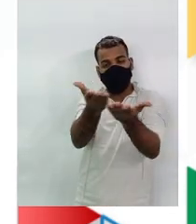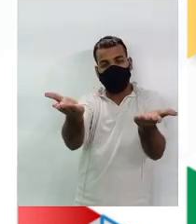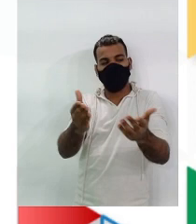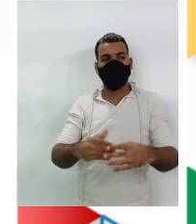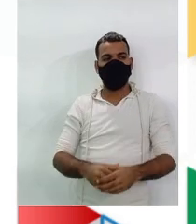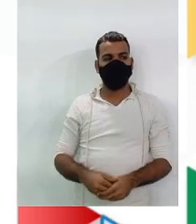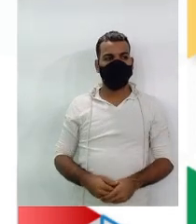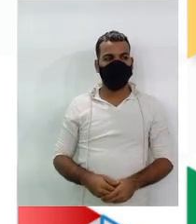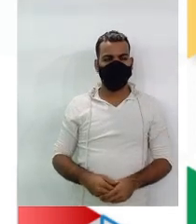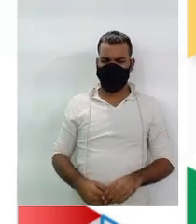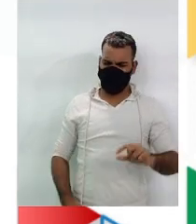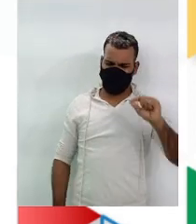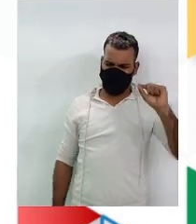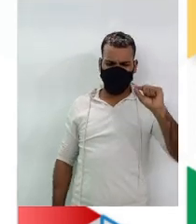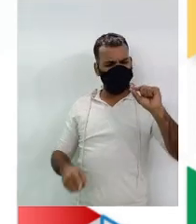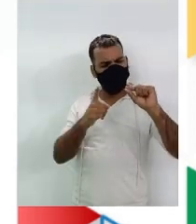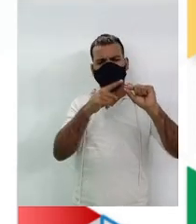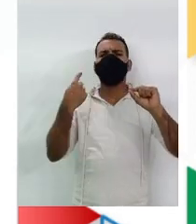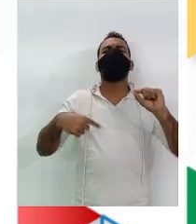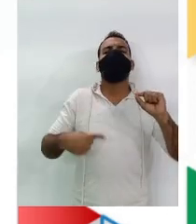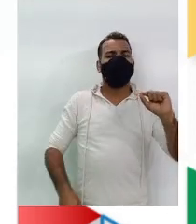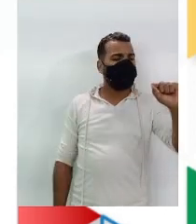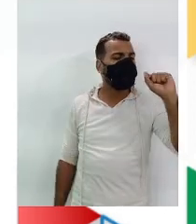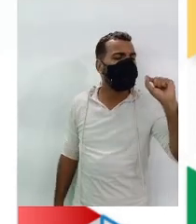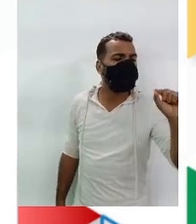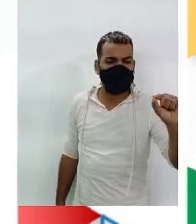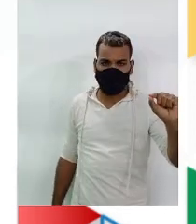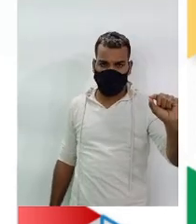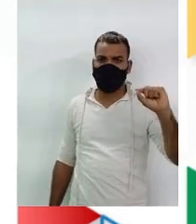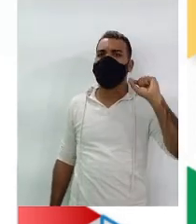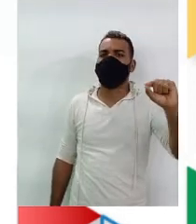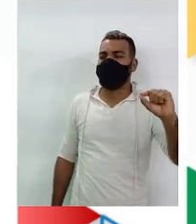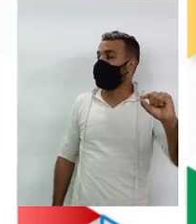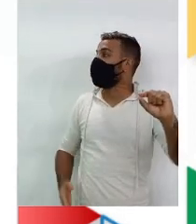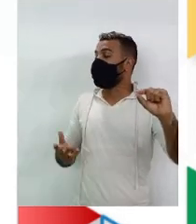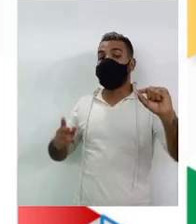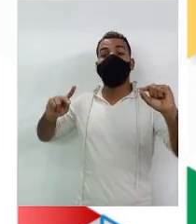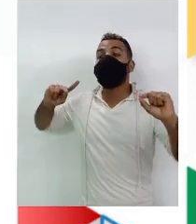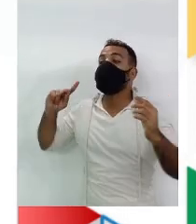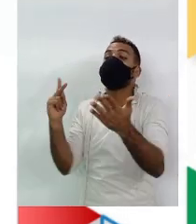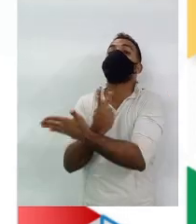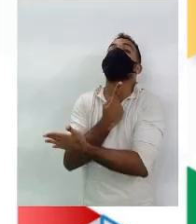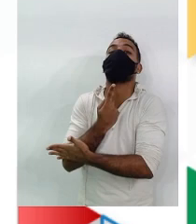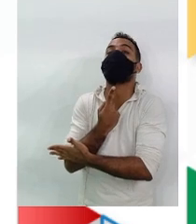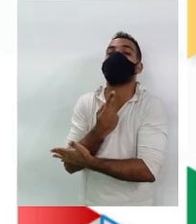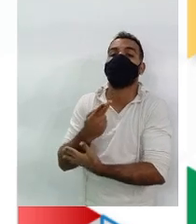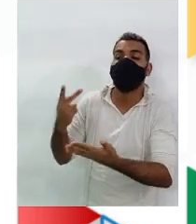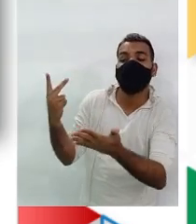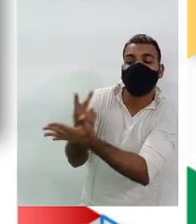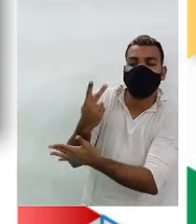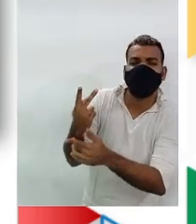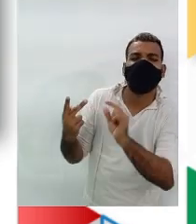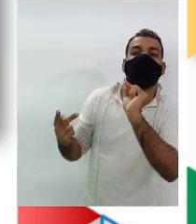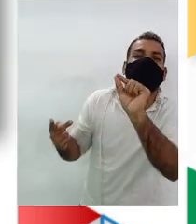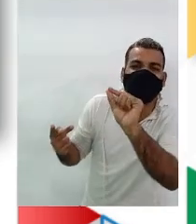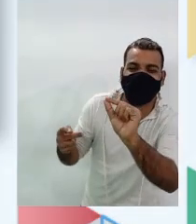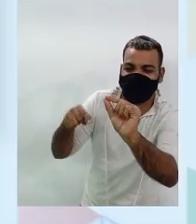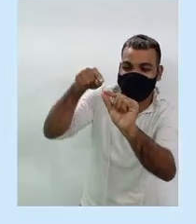que é o quê? Veja só, em um texto jornalístico, o que é o fato em si, ou seja, o